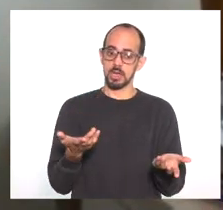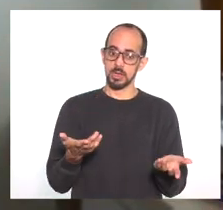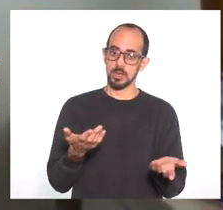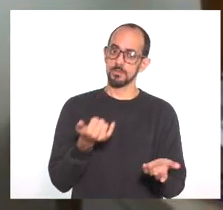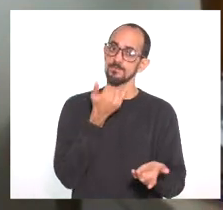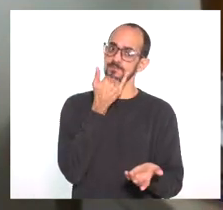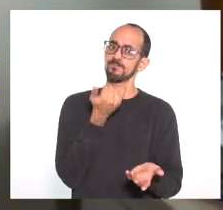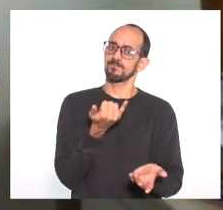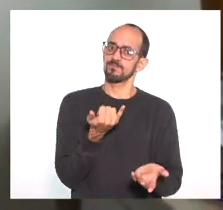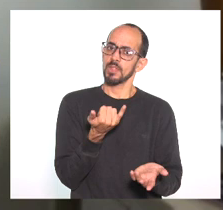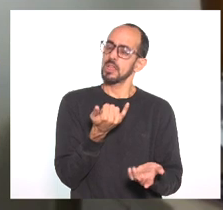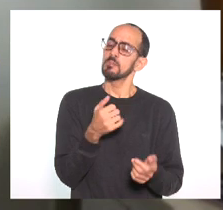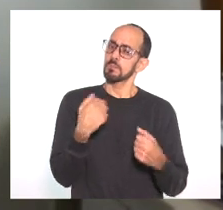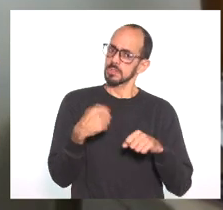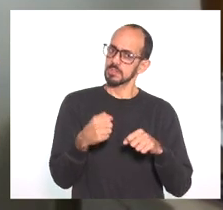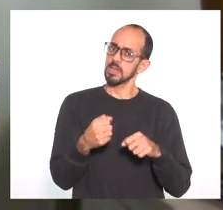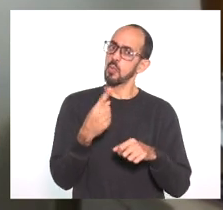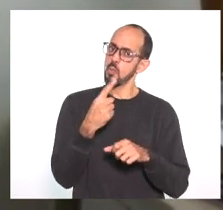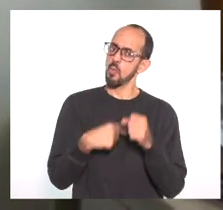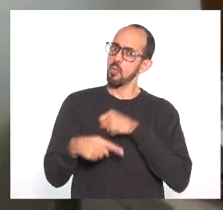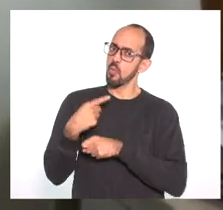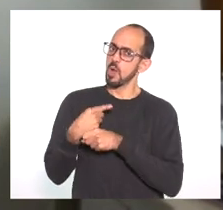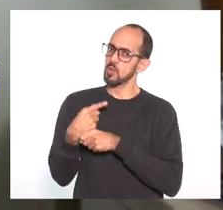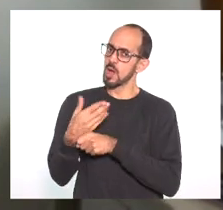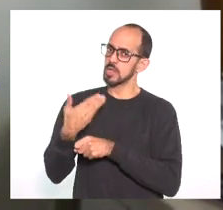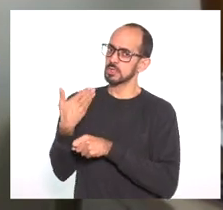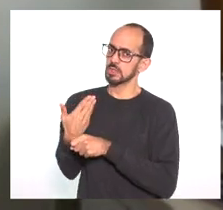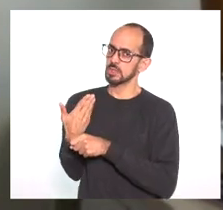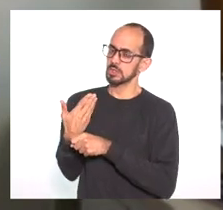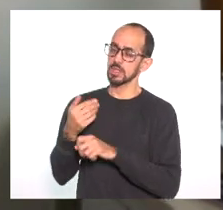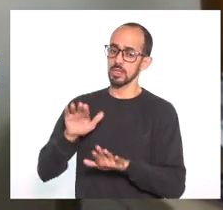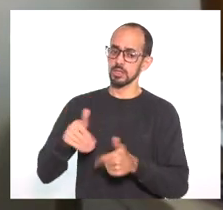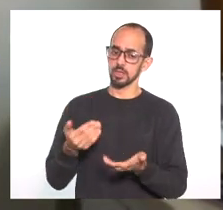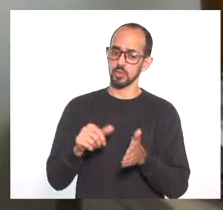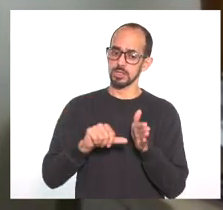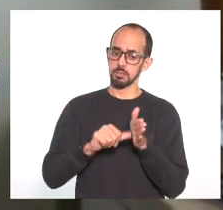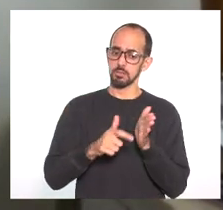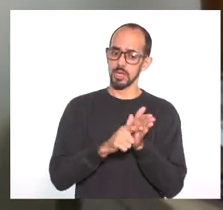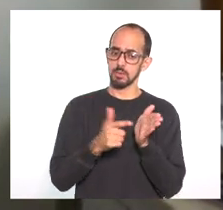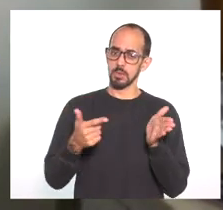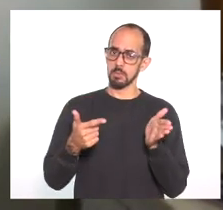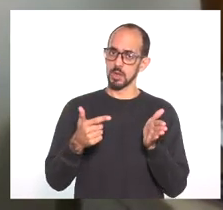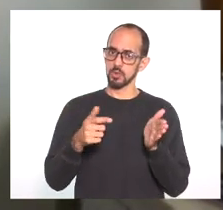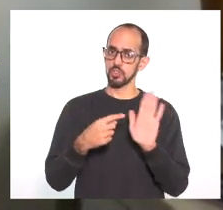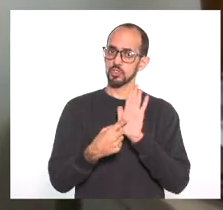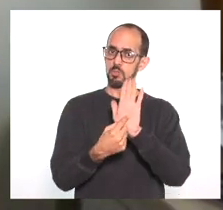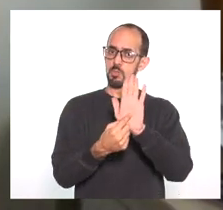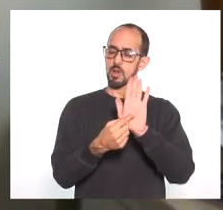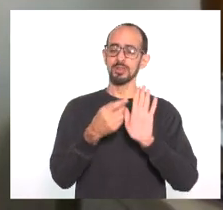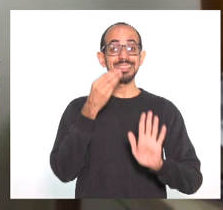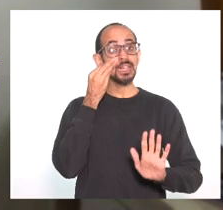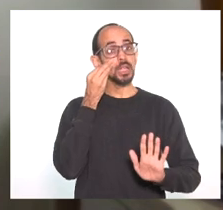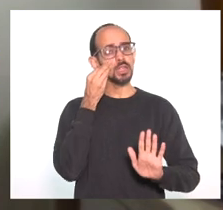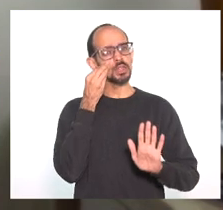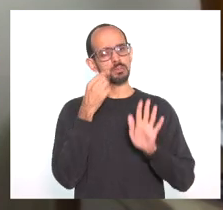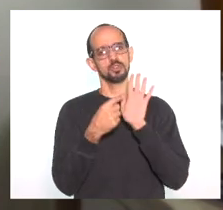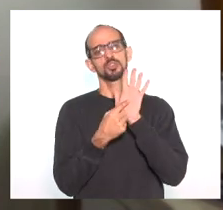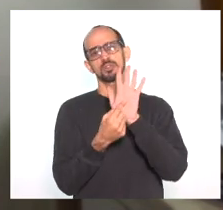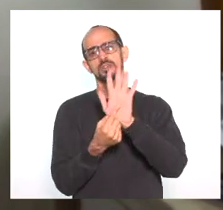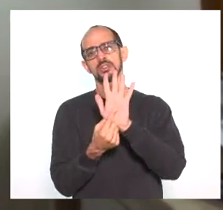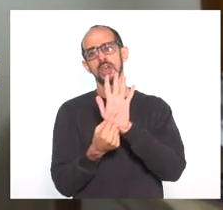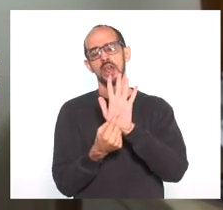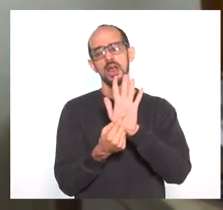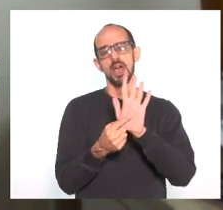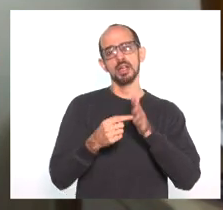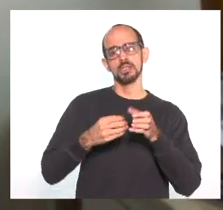mínimo um ano antes. Então, nessa primeira folha, a gente só tenta demonstrar essa